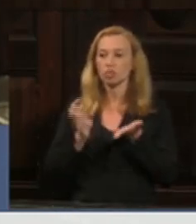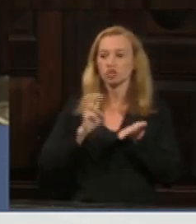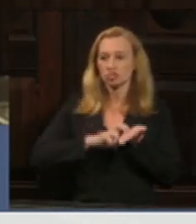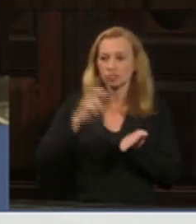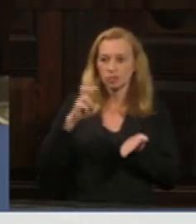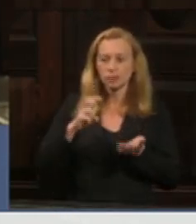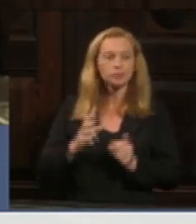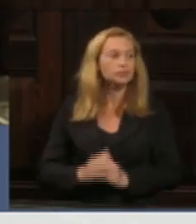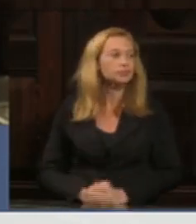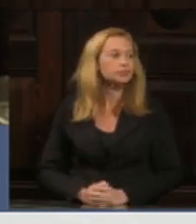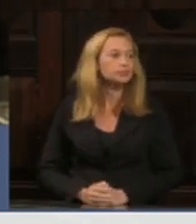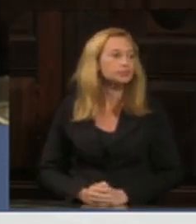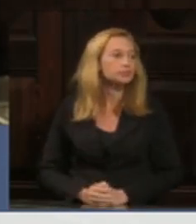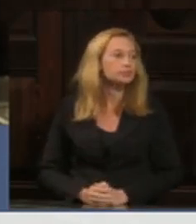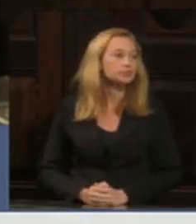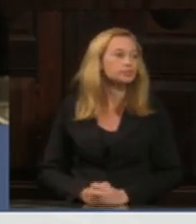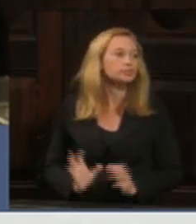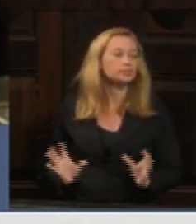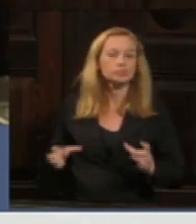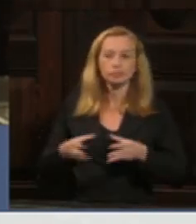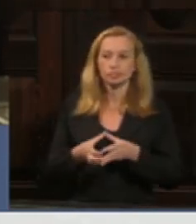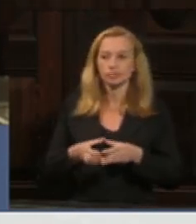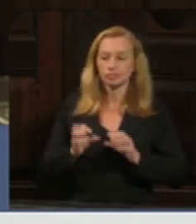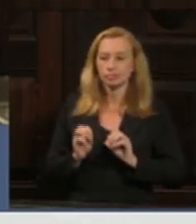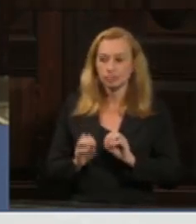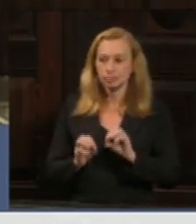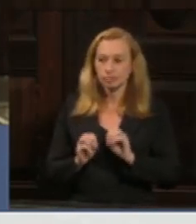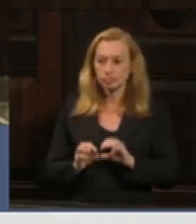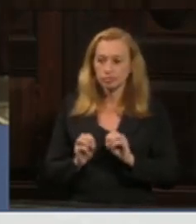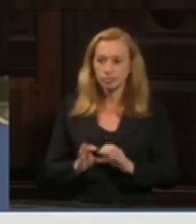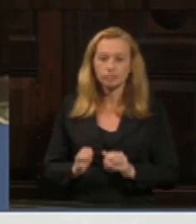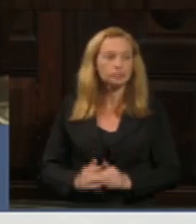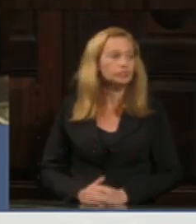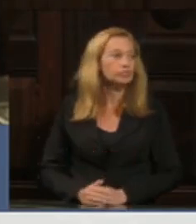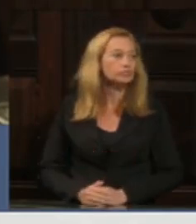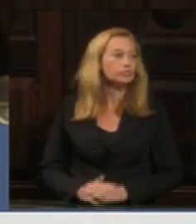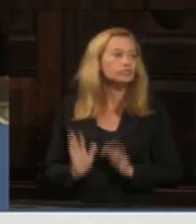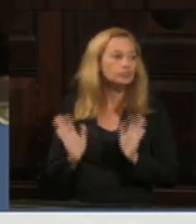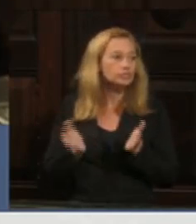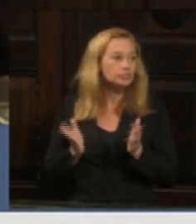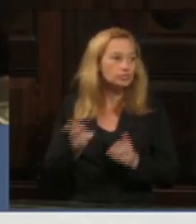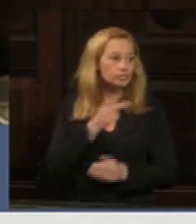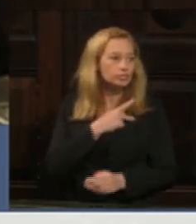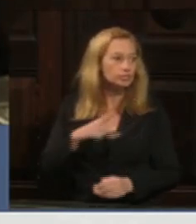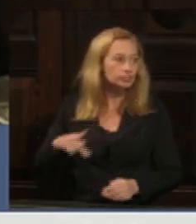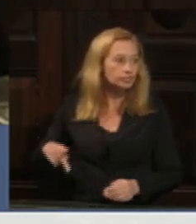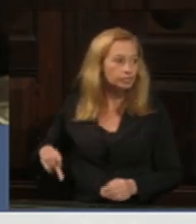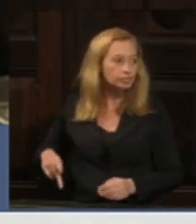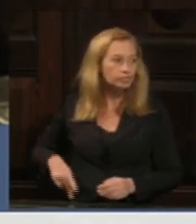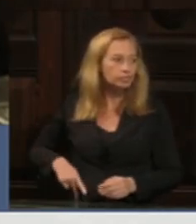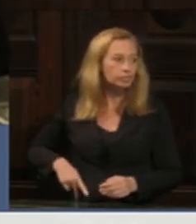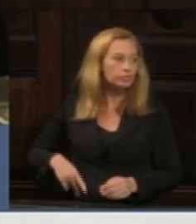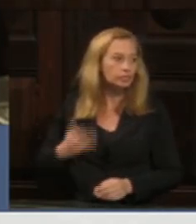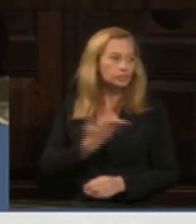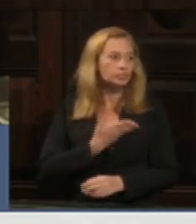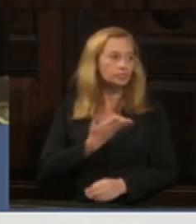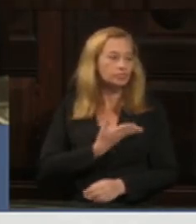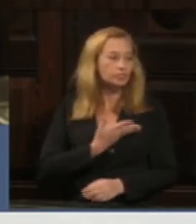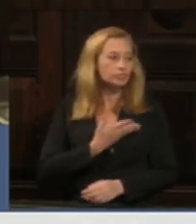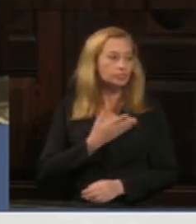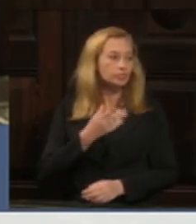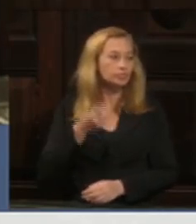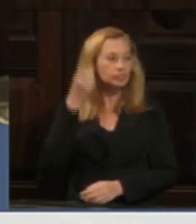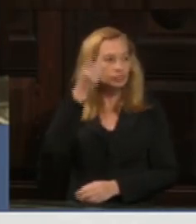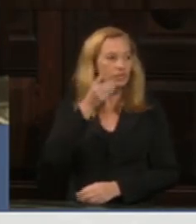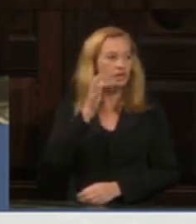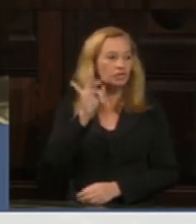hoje, pela Comissão de Educação, agora sob a presidência do meu amigo deputado Flávio Serafini, que